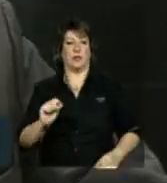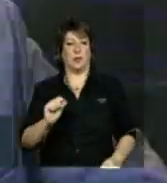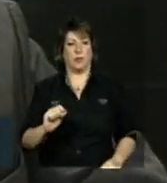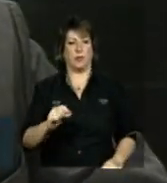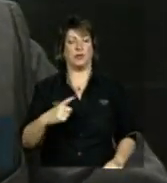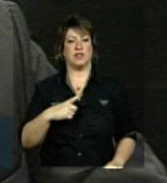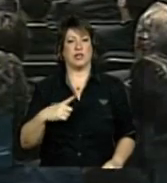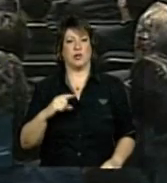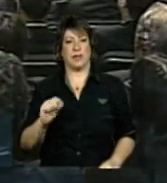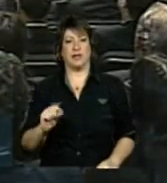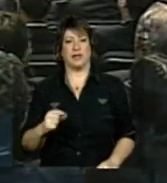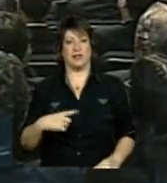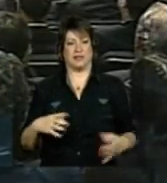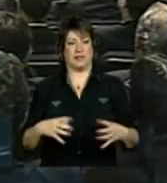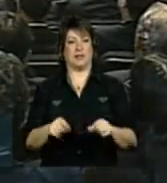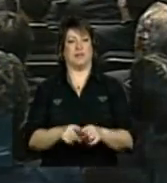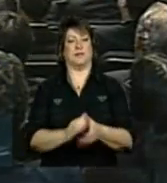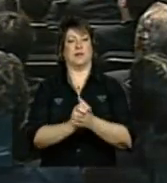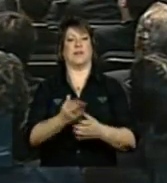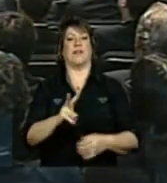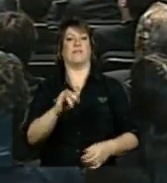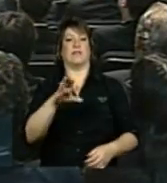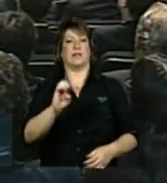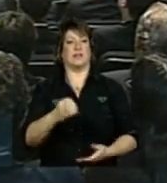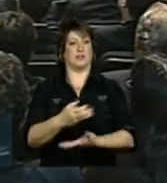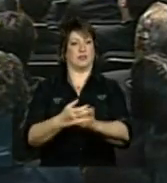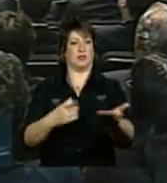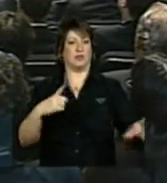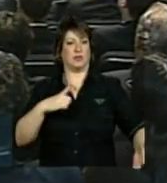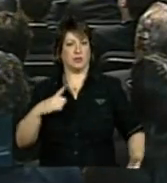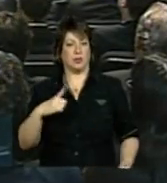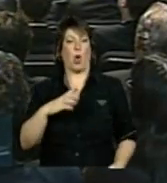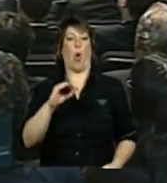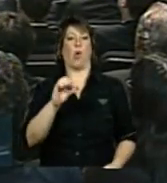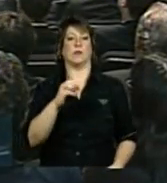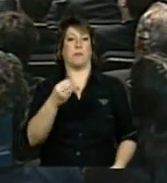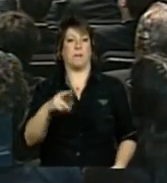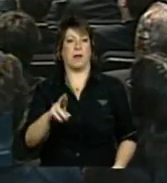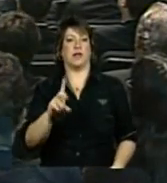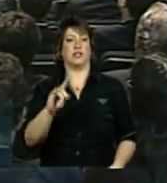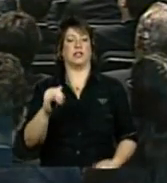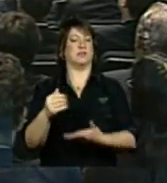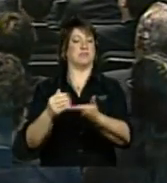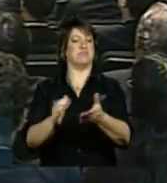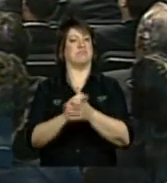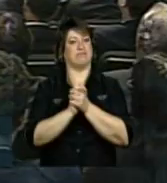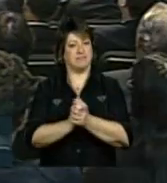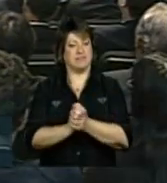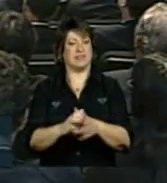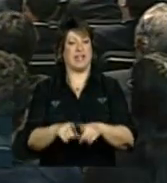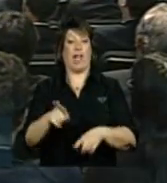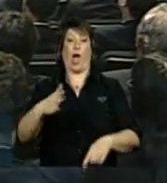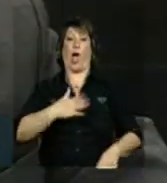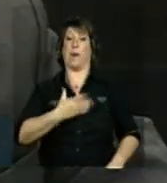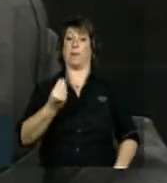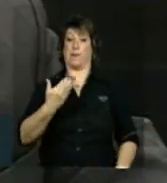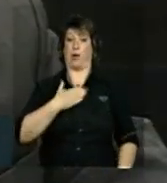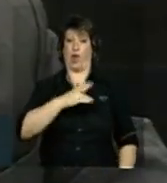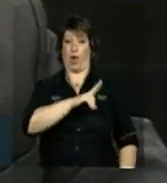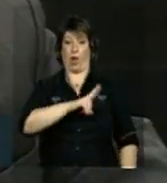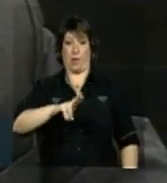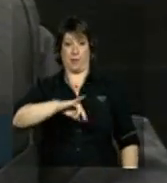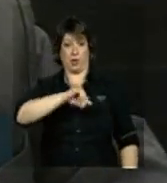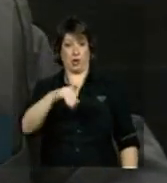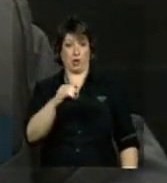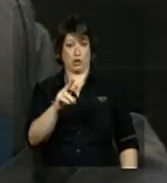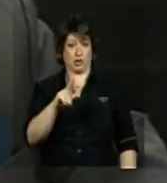de agronegócios e micro e pequenas empresas, Osmar Dias. Ele goza muito do meu nome, que é Jorge Alberto Portanova